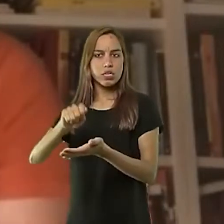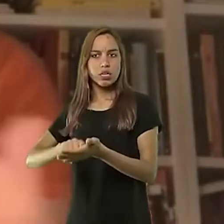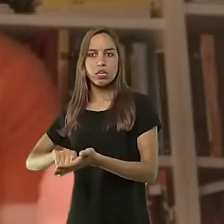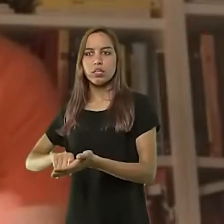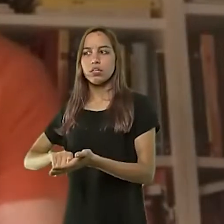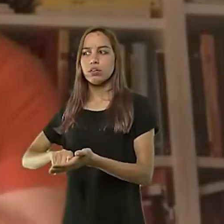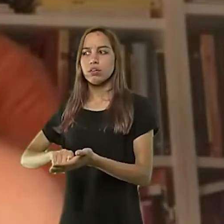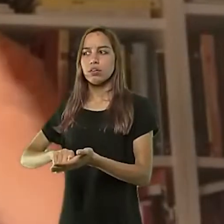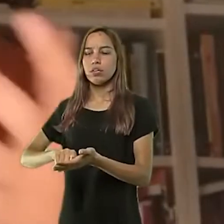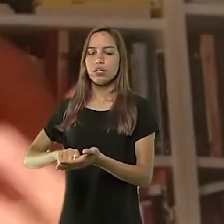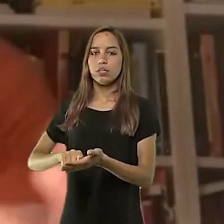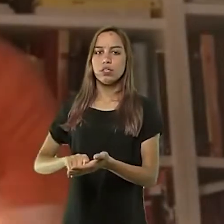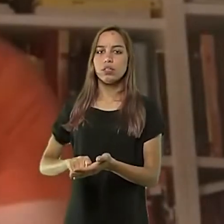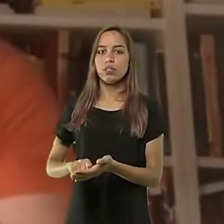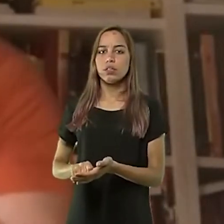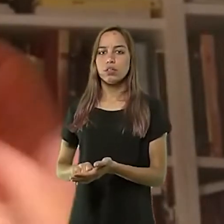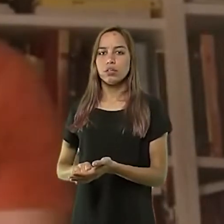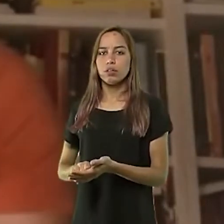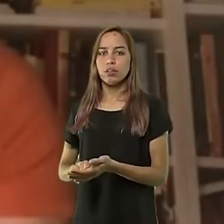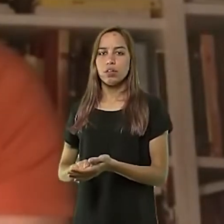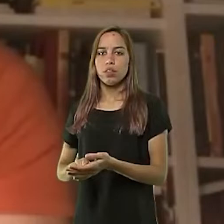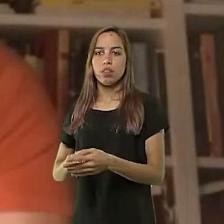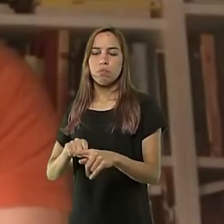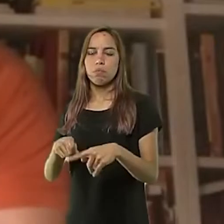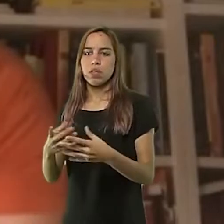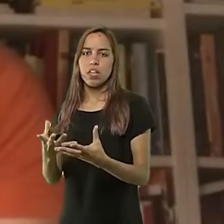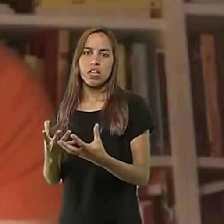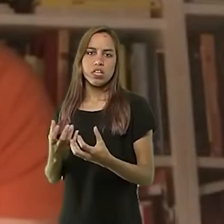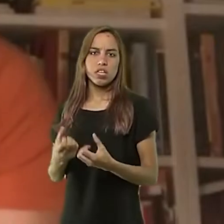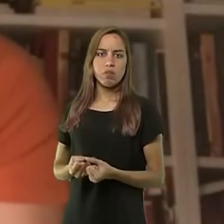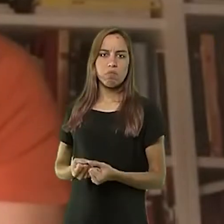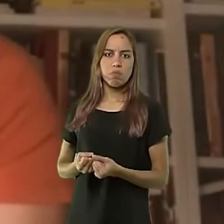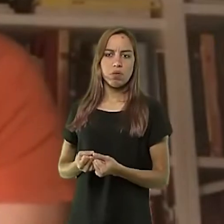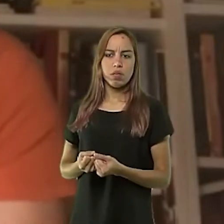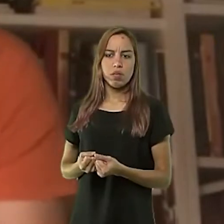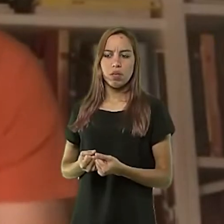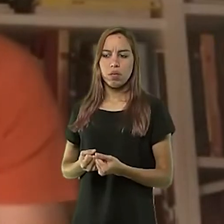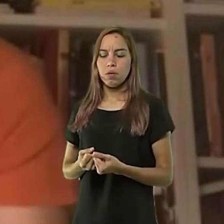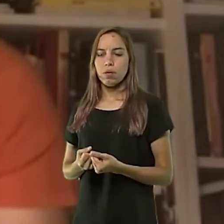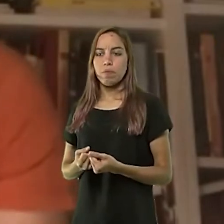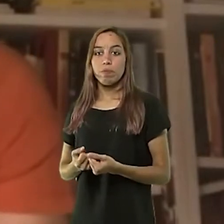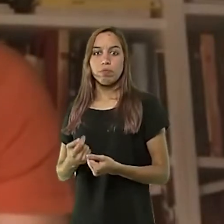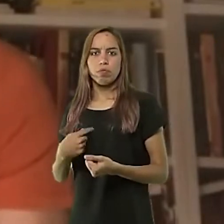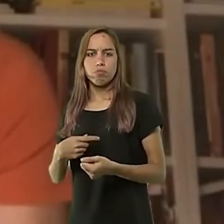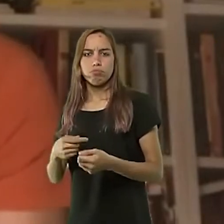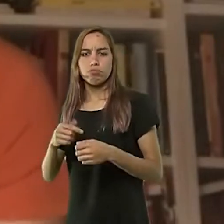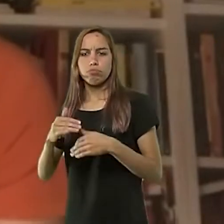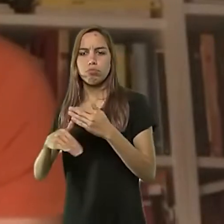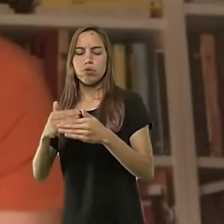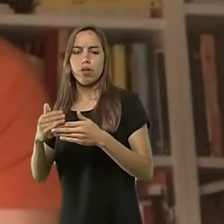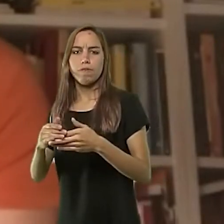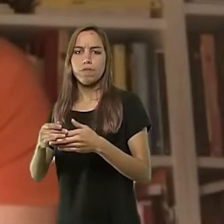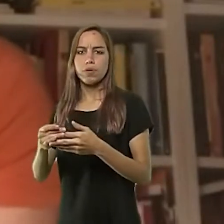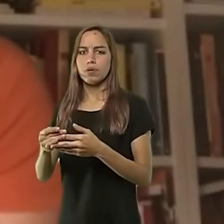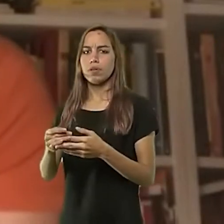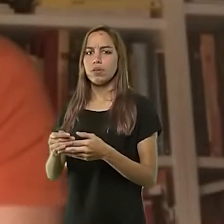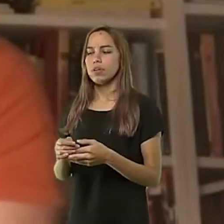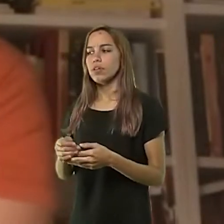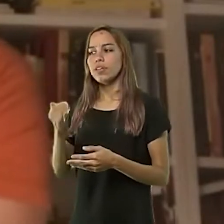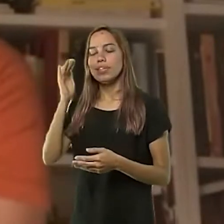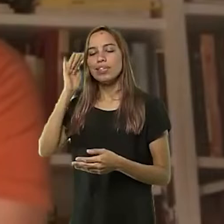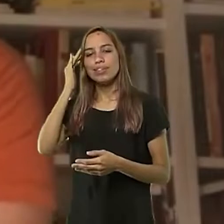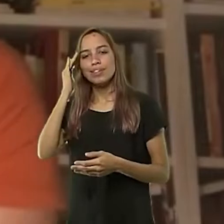saber que isso já existia e que já eram métodos mais debatidos e estudados, mas na altura eu achei que aquela adaptação